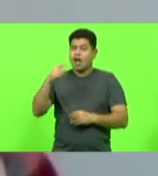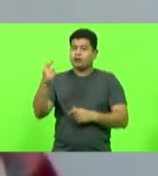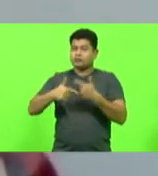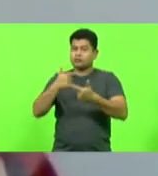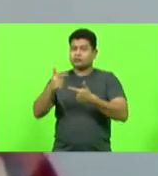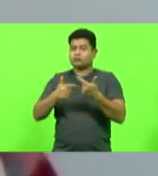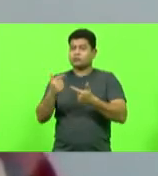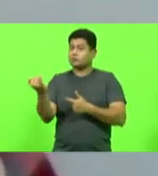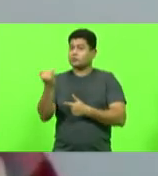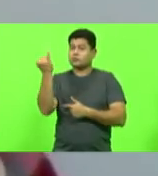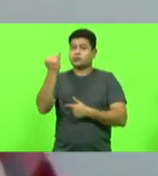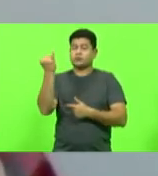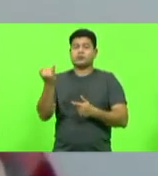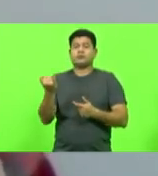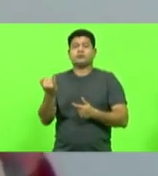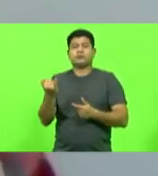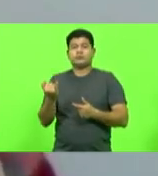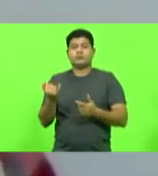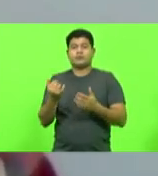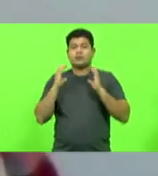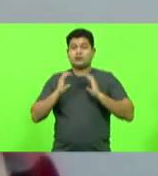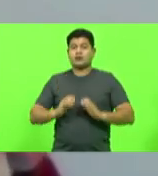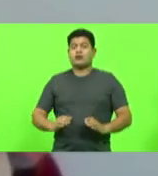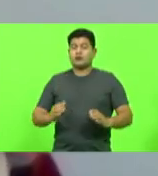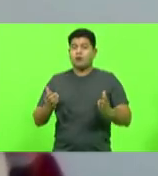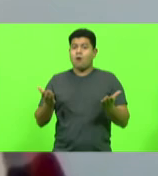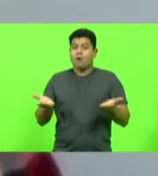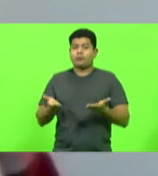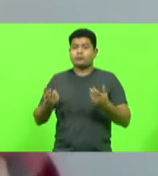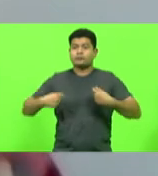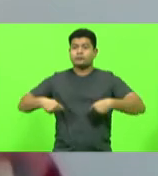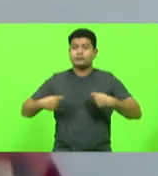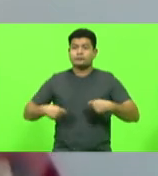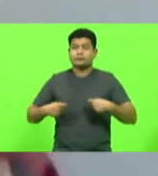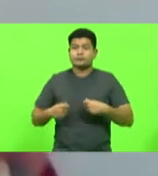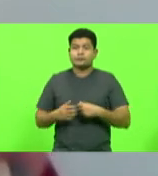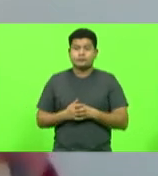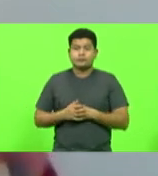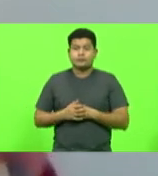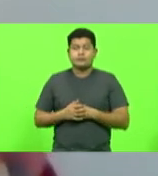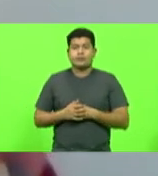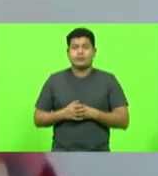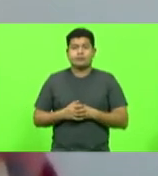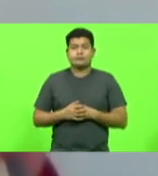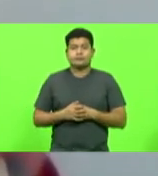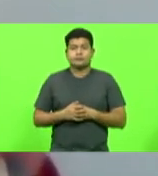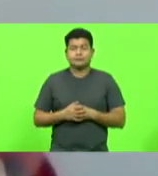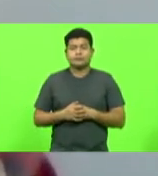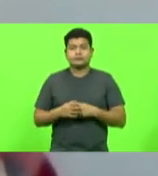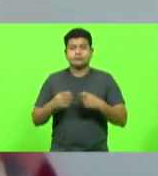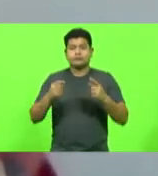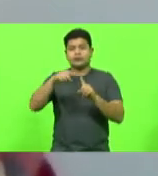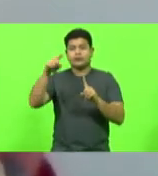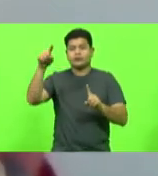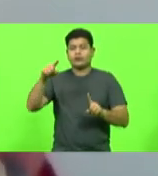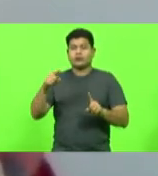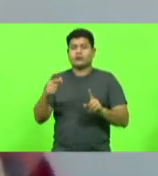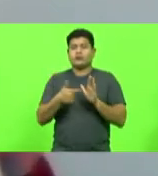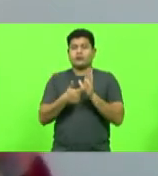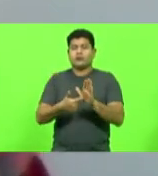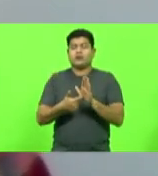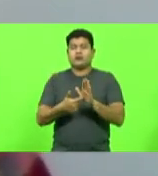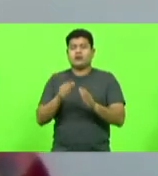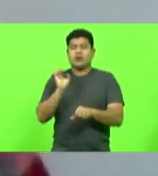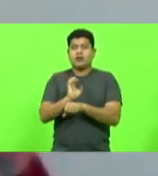cidadãos que urge necessidade de sua efetivação. Necessidade de levantamento de dados, indicadores estaduais dos equipamentos e